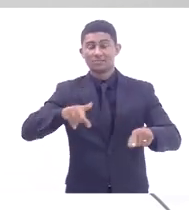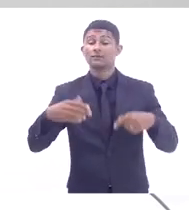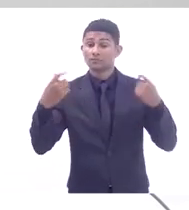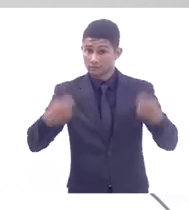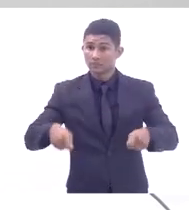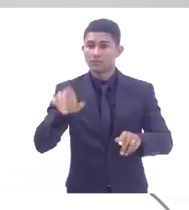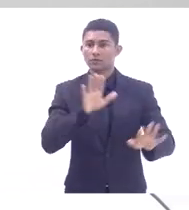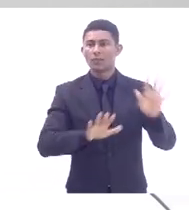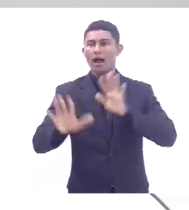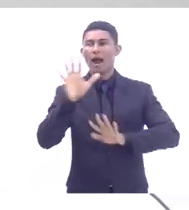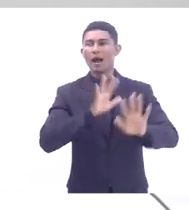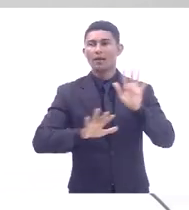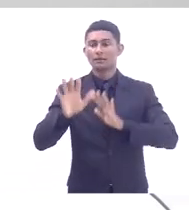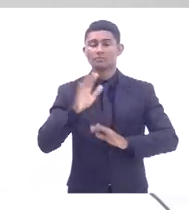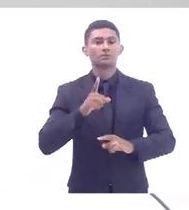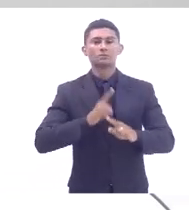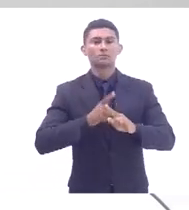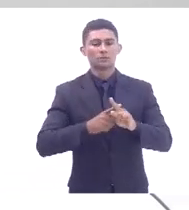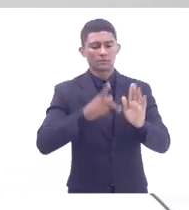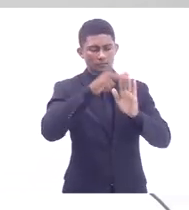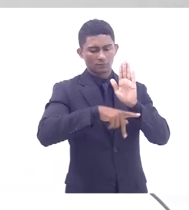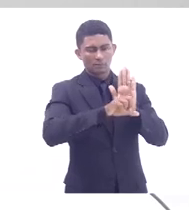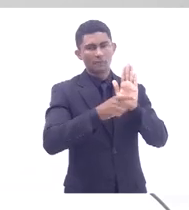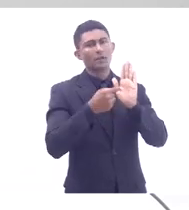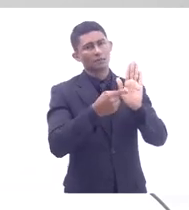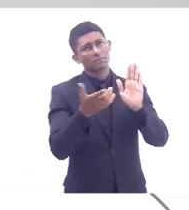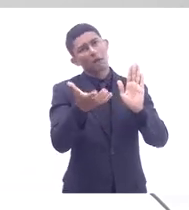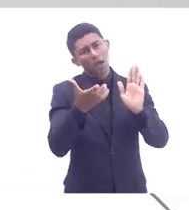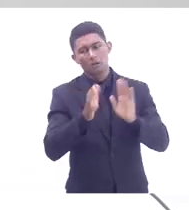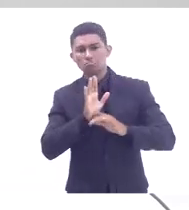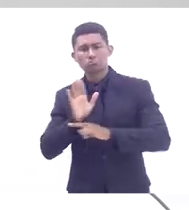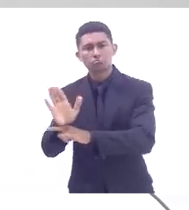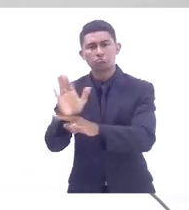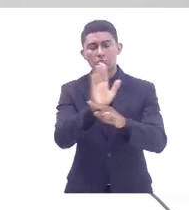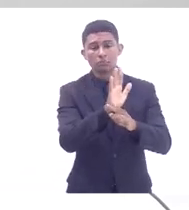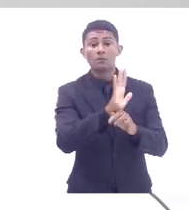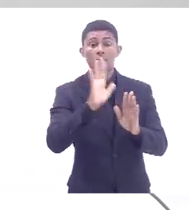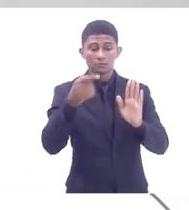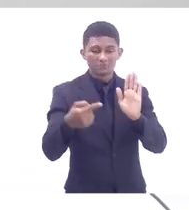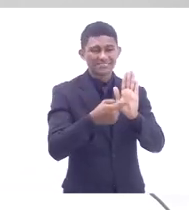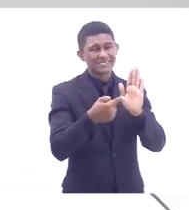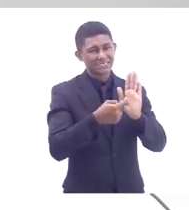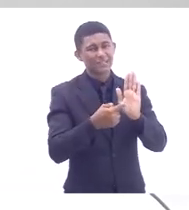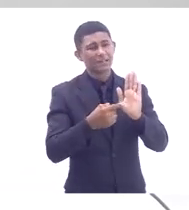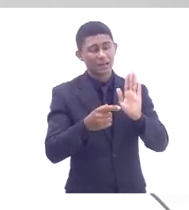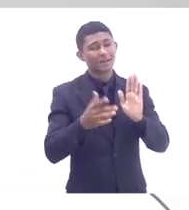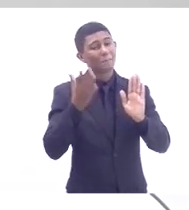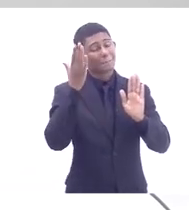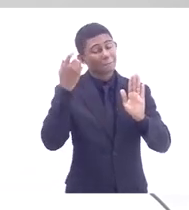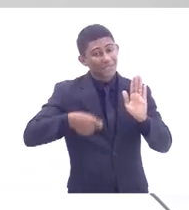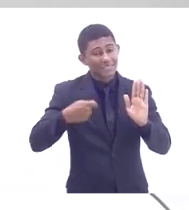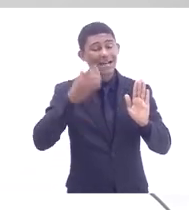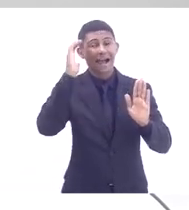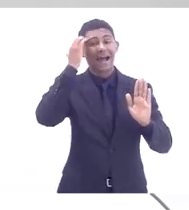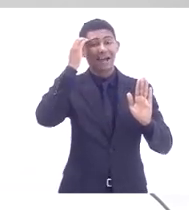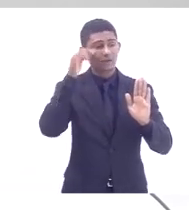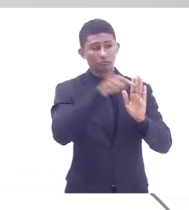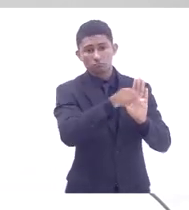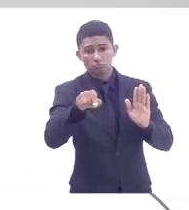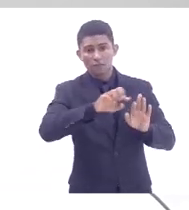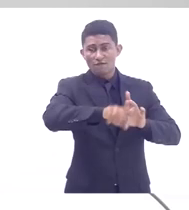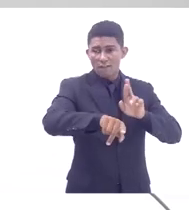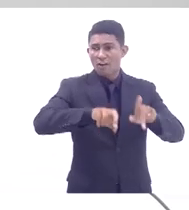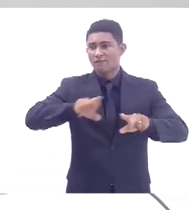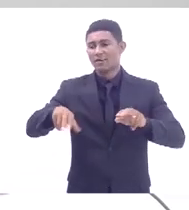um princípio Positivo né um princípio Teoricamente positivo possa trazer é dificuldades problemas para o